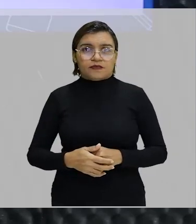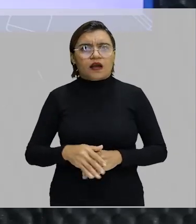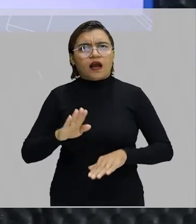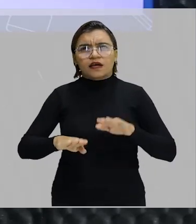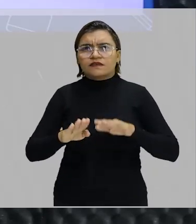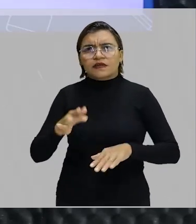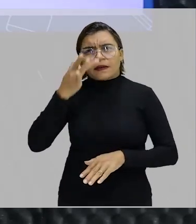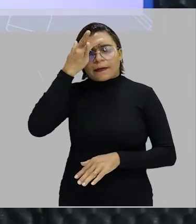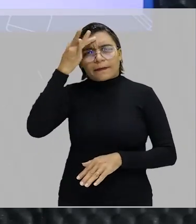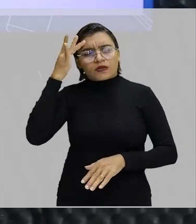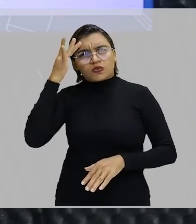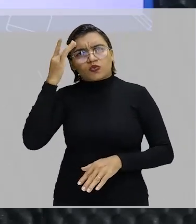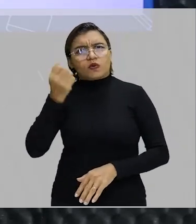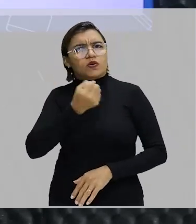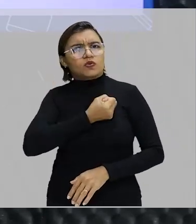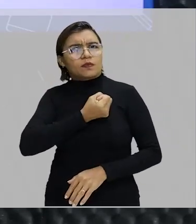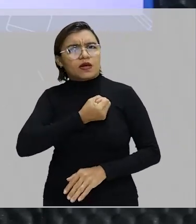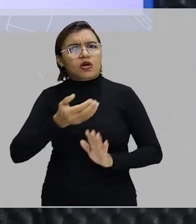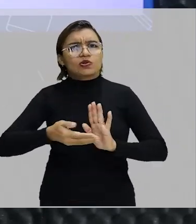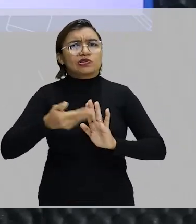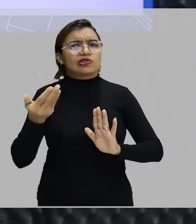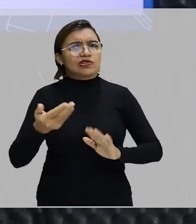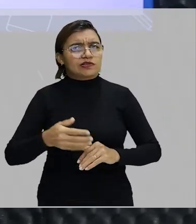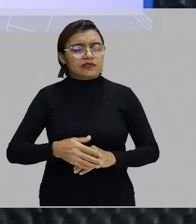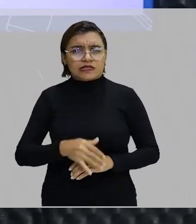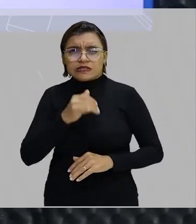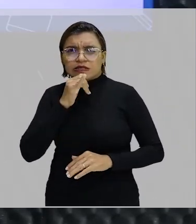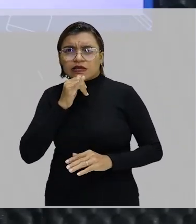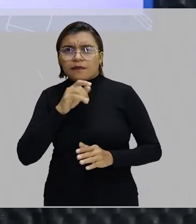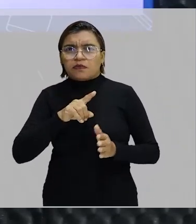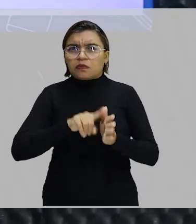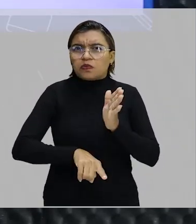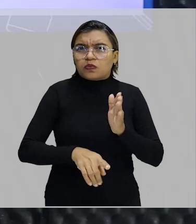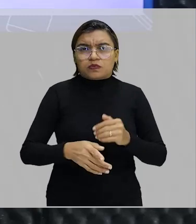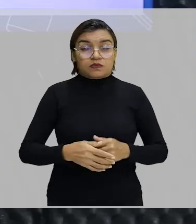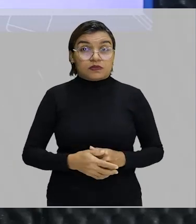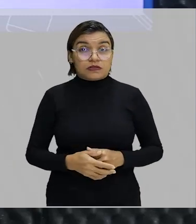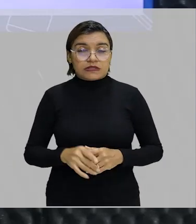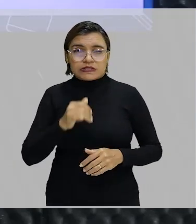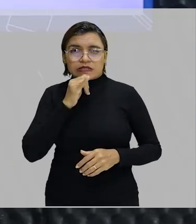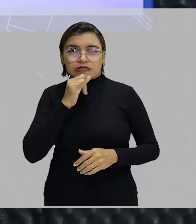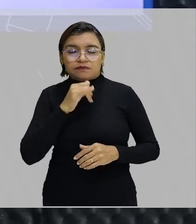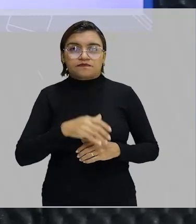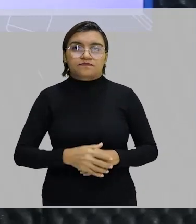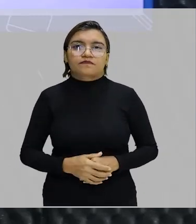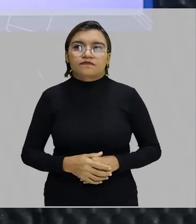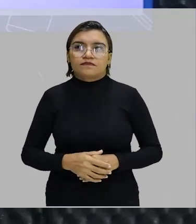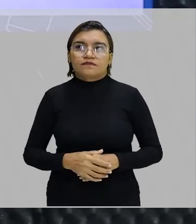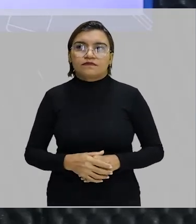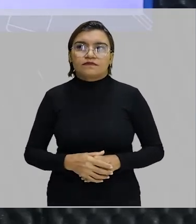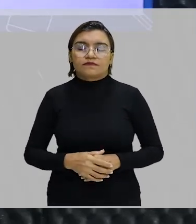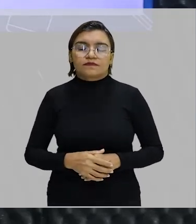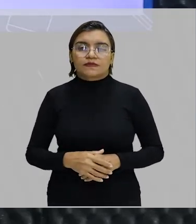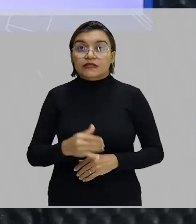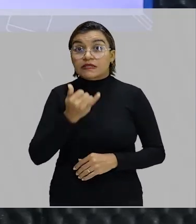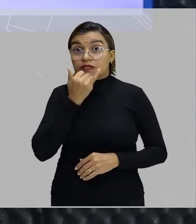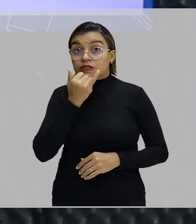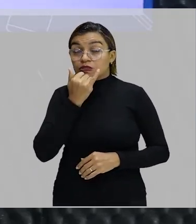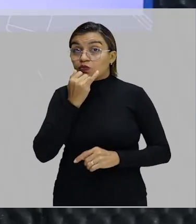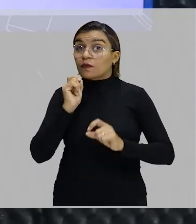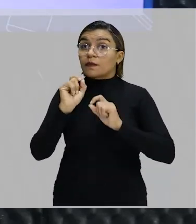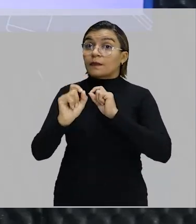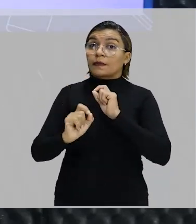subtrai o numeral, como eu falei. O 3 subtrai o numeral, não, subtrai